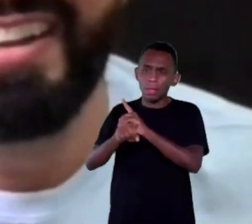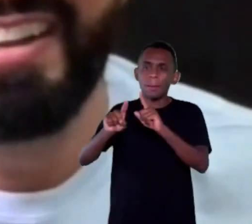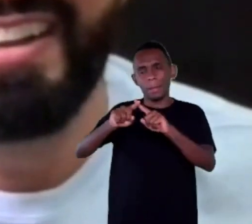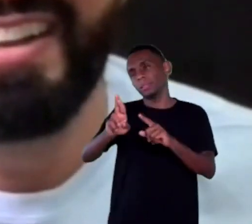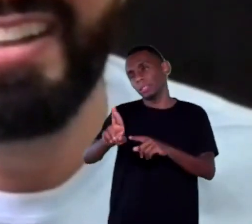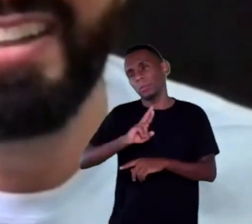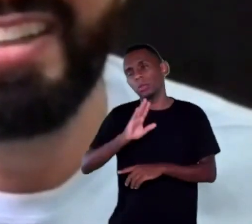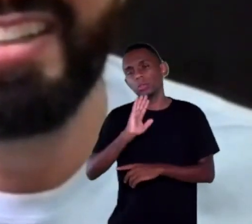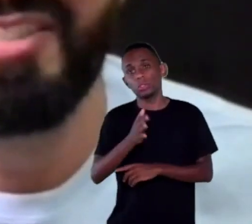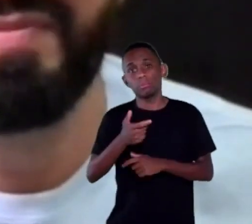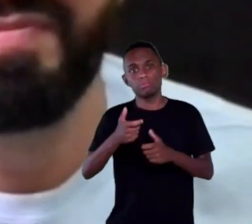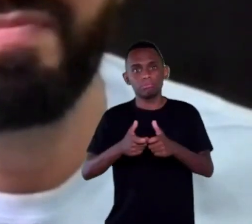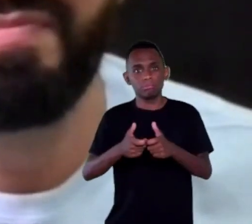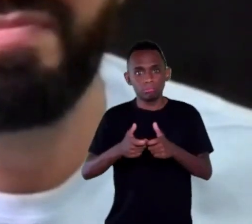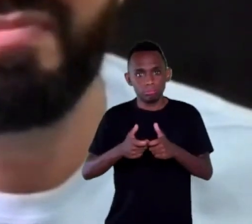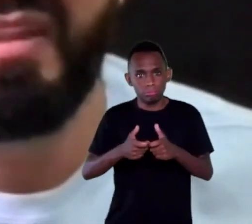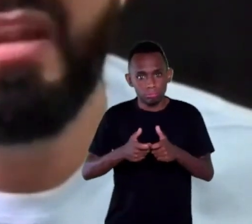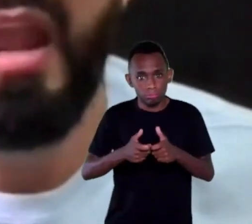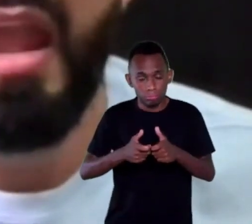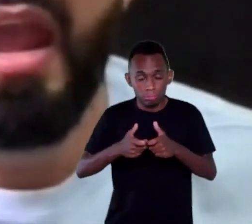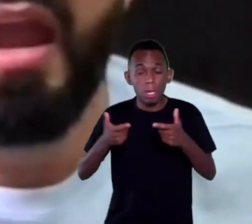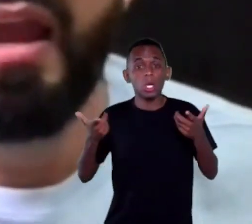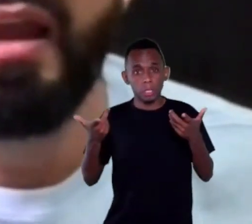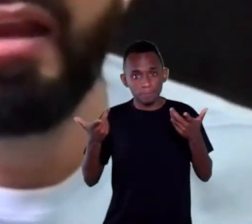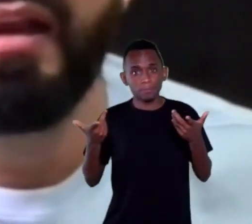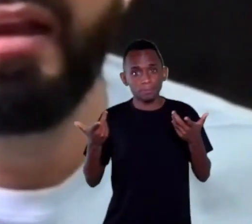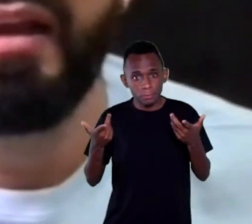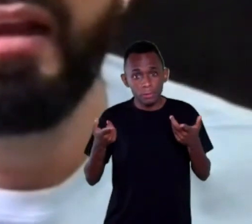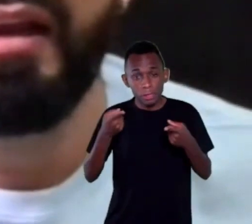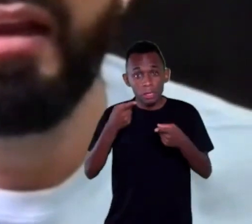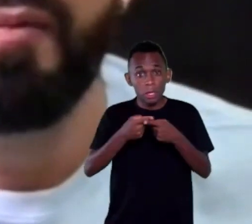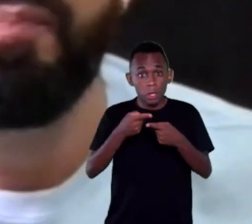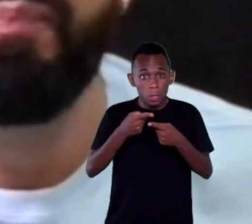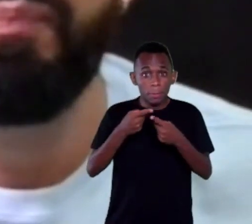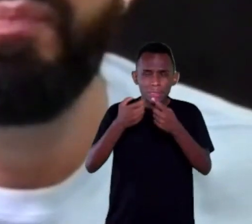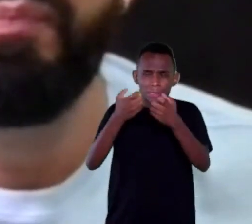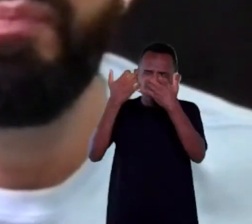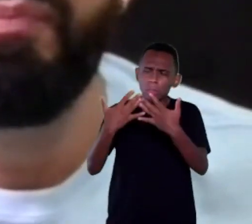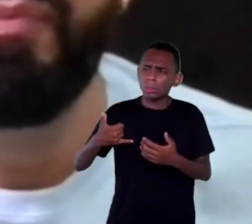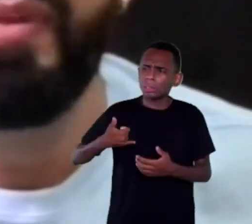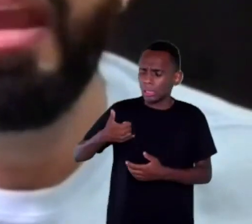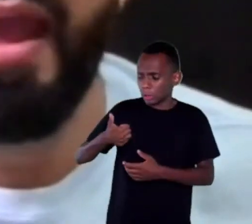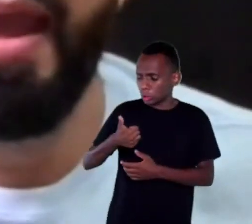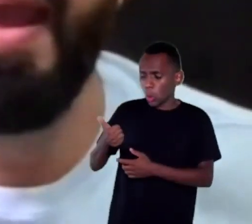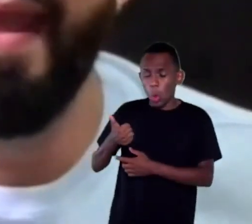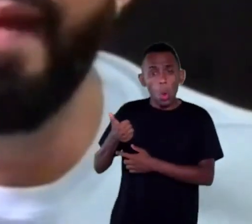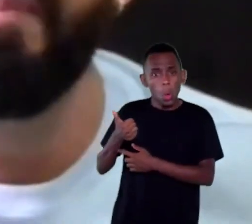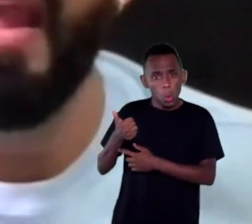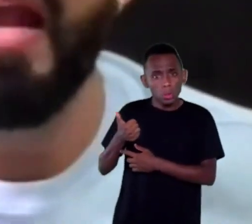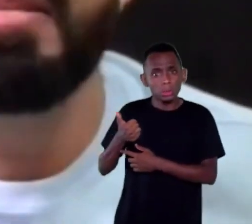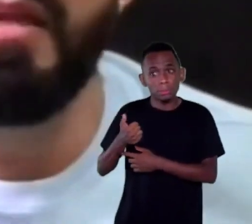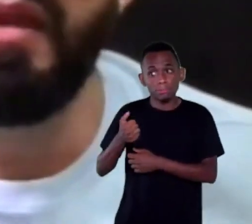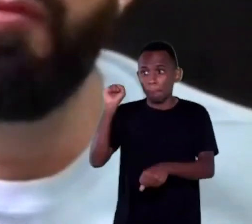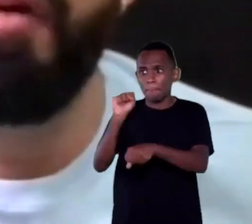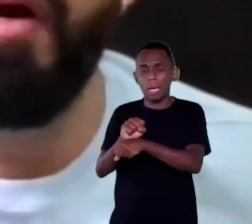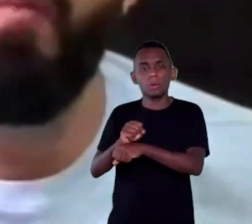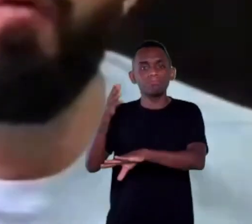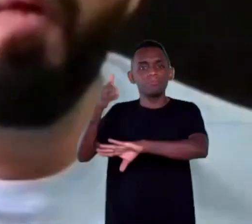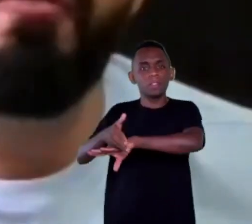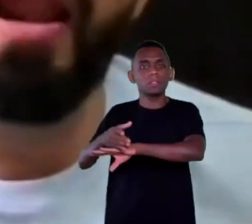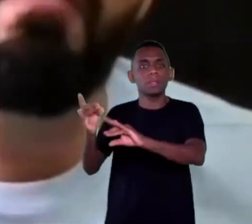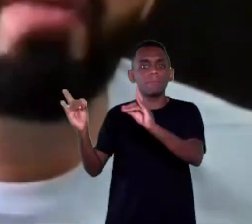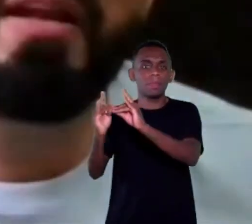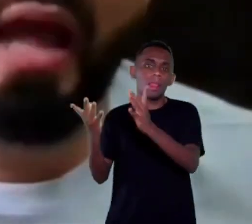a maioria é mais ficcional mesmo porque você falou que com 11 anos já tinha parado de ir nos velórios. Né? Assim,